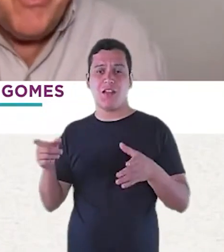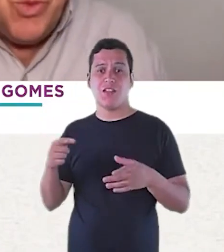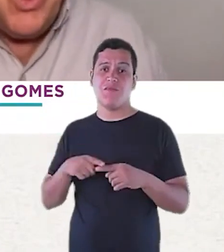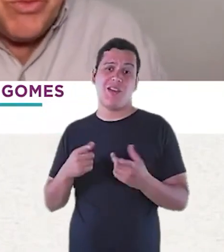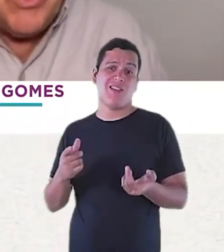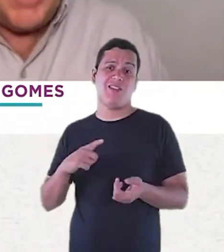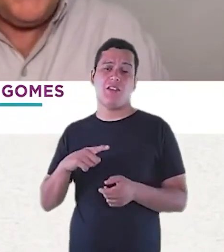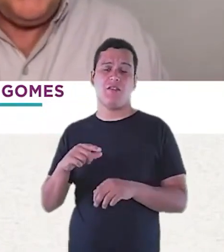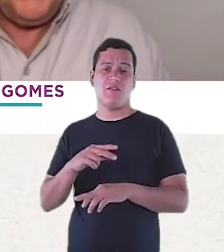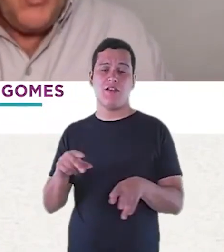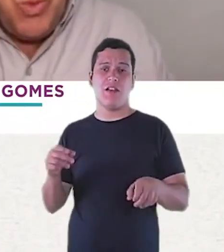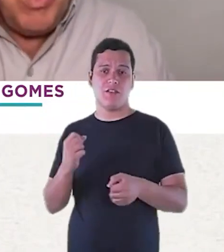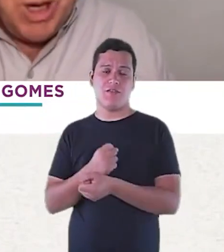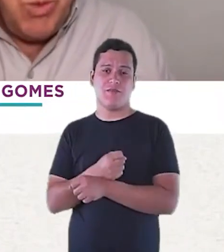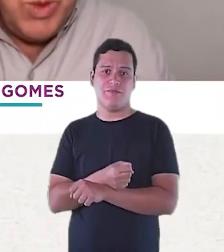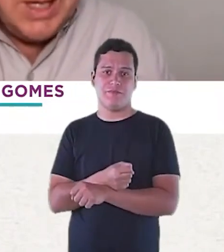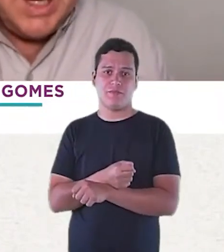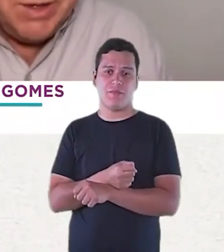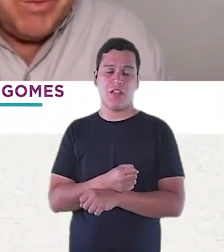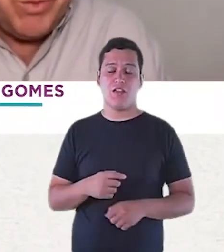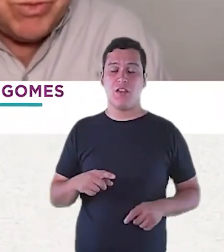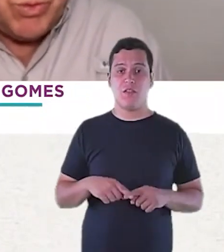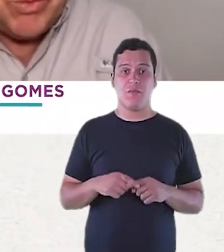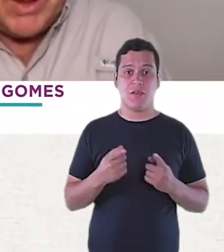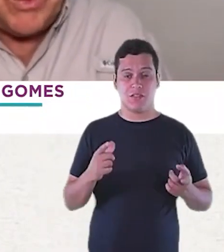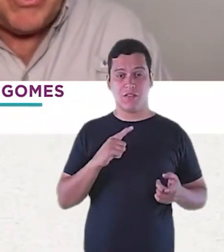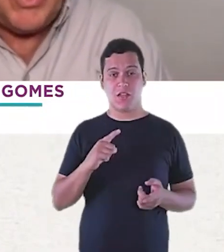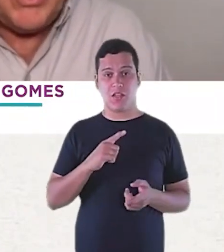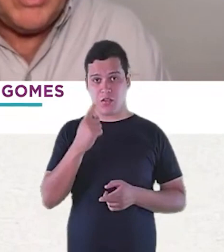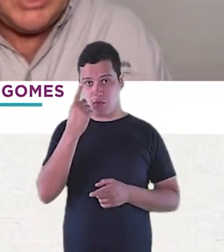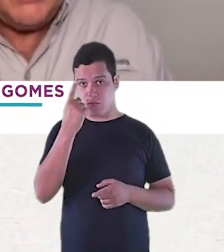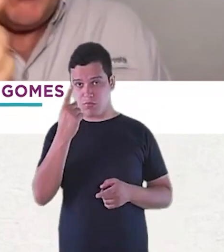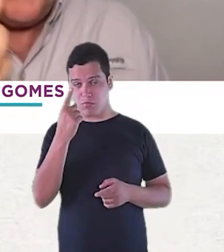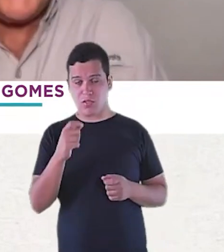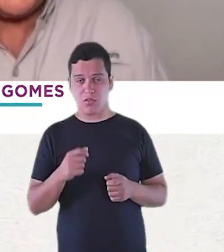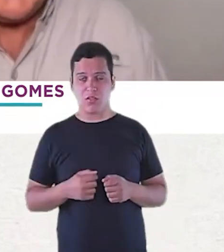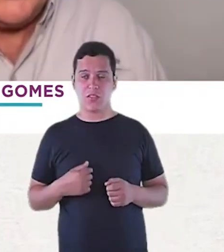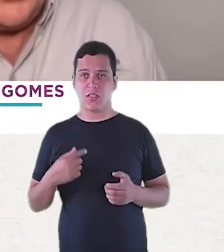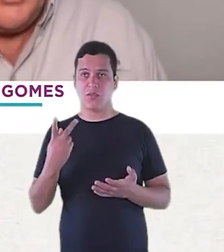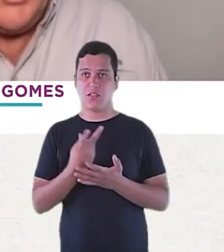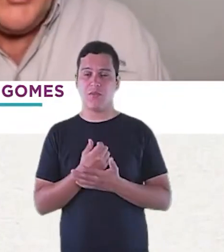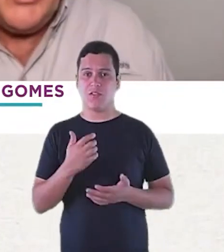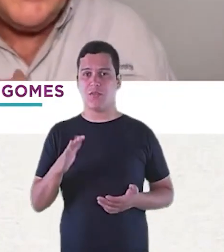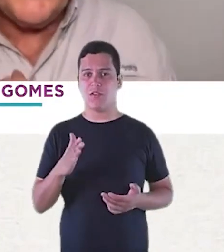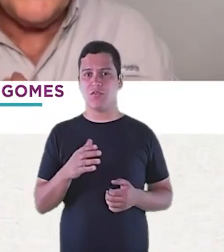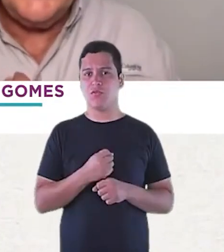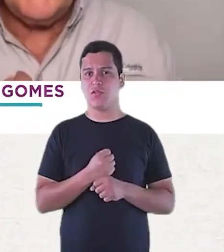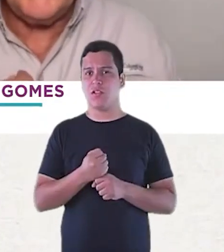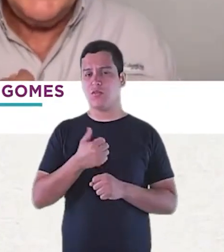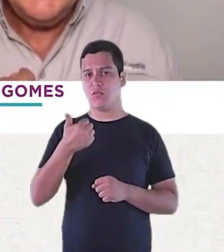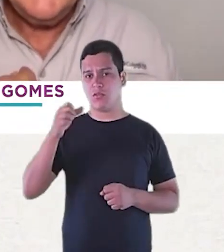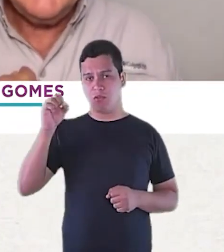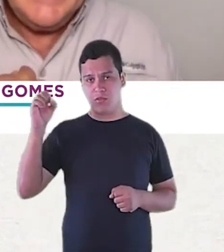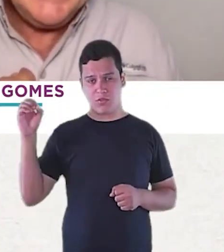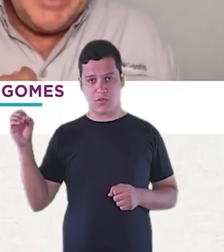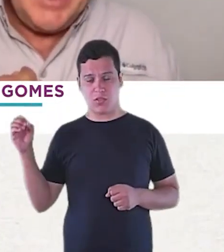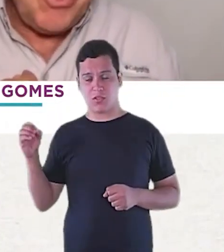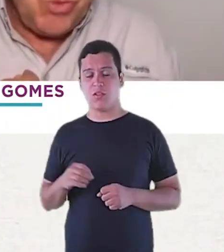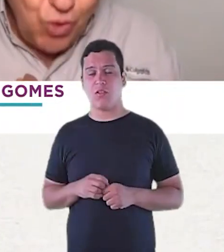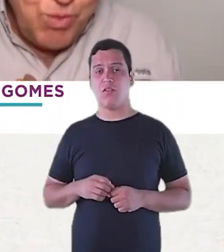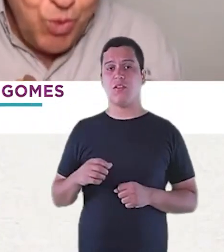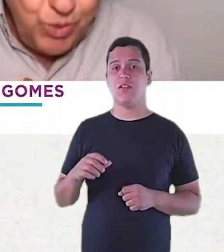uma revolução, uma única revolução no século XVIII, e aí eu vou fechando o livro com isso,